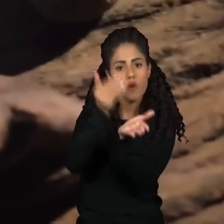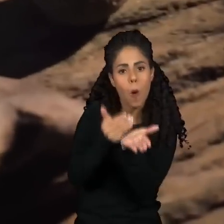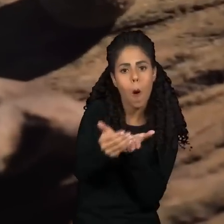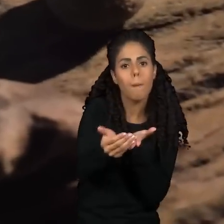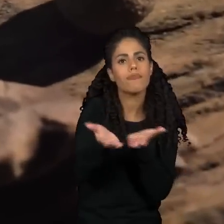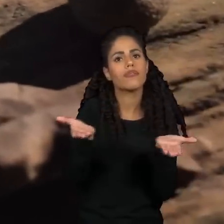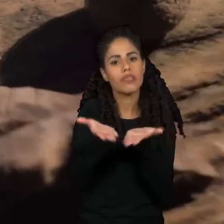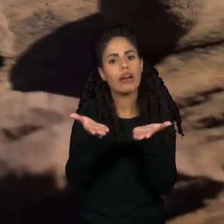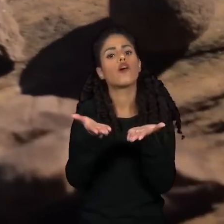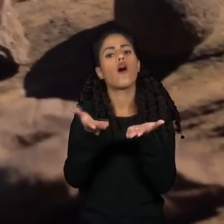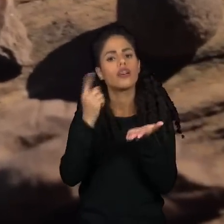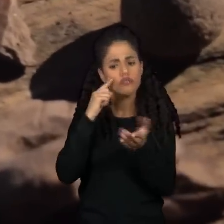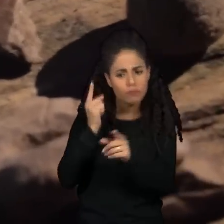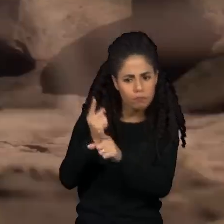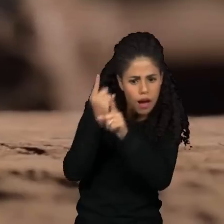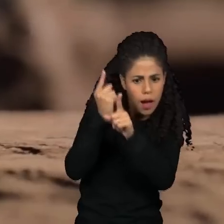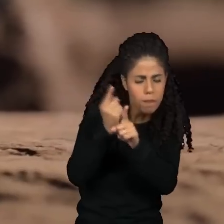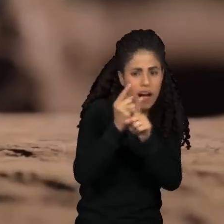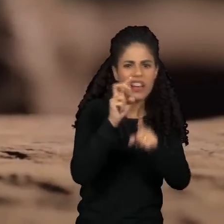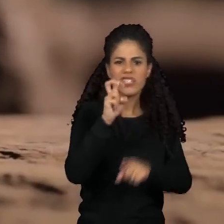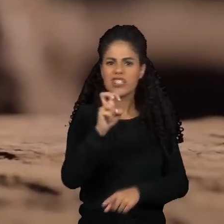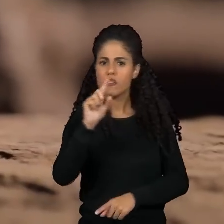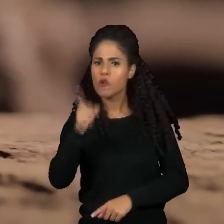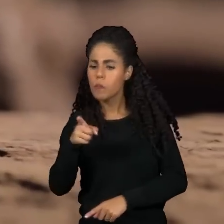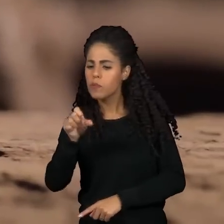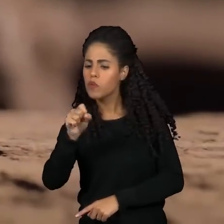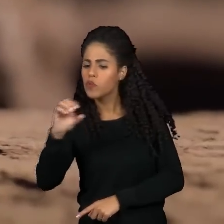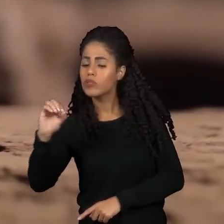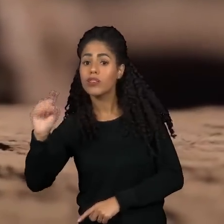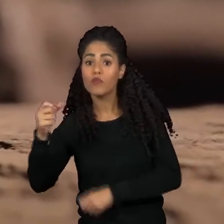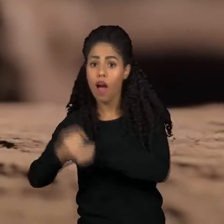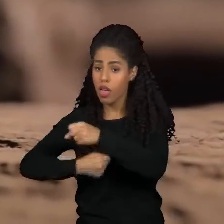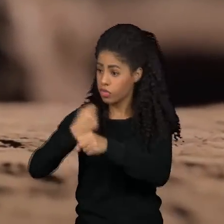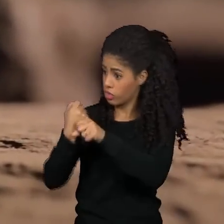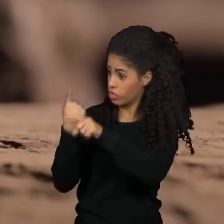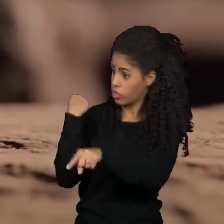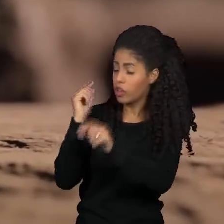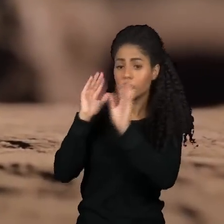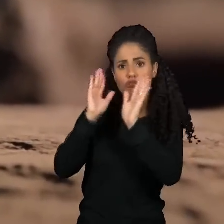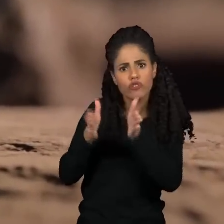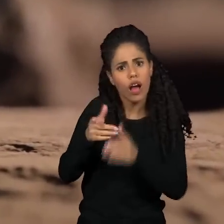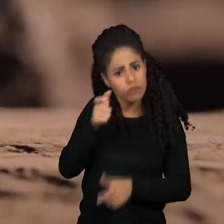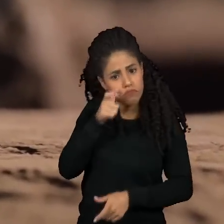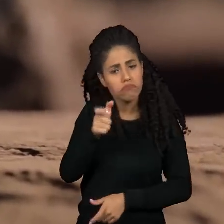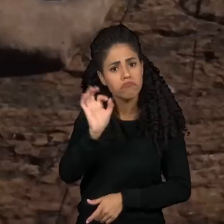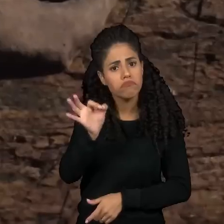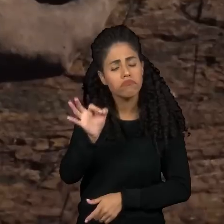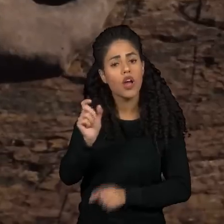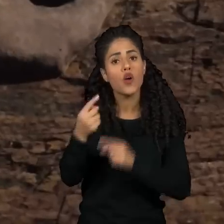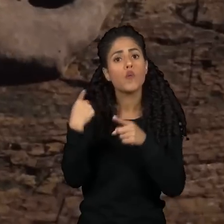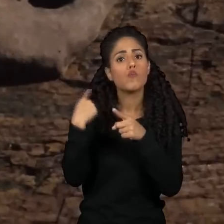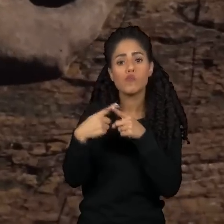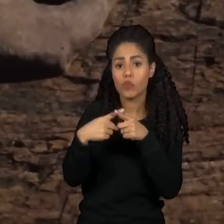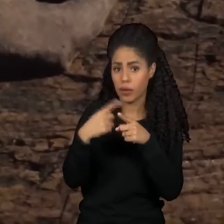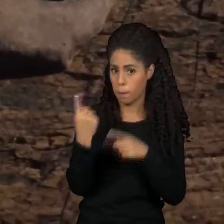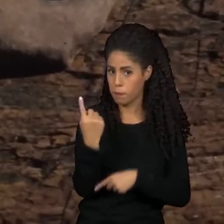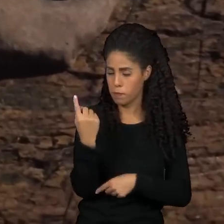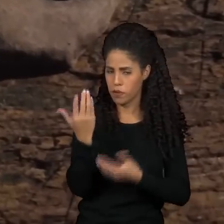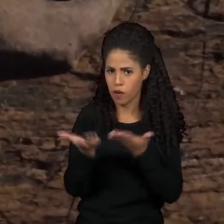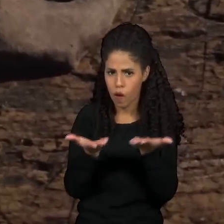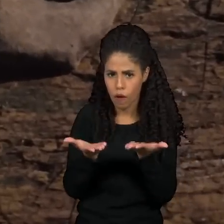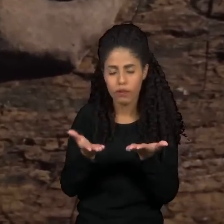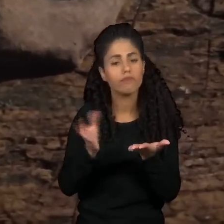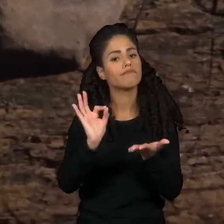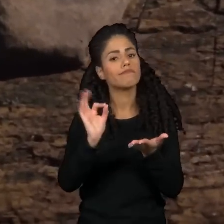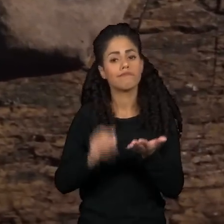gente tem cerâmicas que chegam a mais ou menos 5.800 anos atrás. Isso é uma coisa muito interessante, por algumas razões. Primeiro,